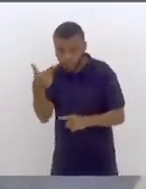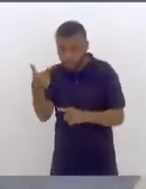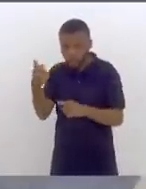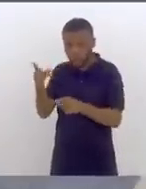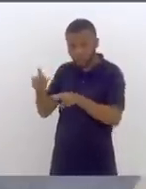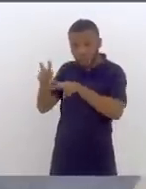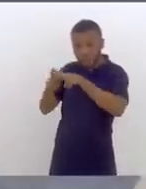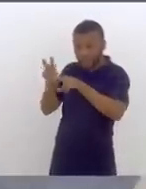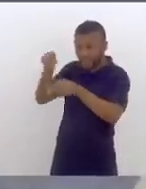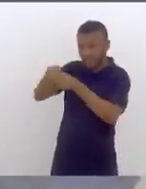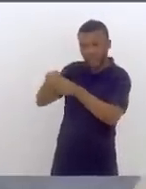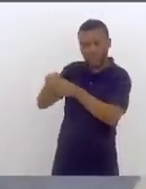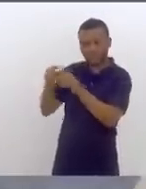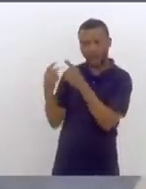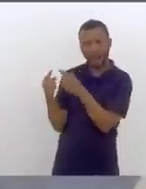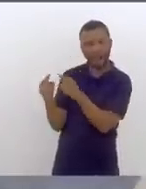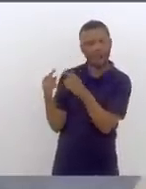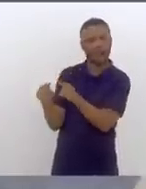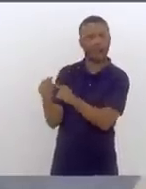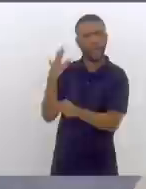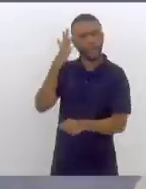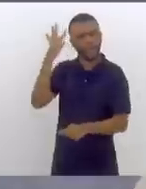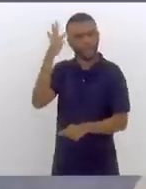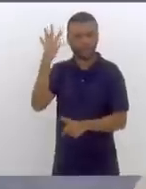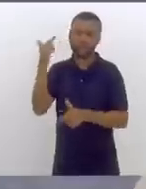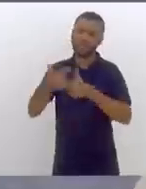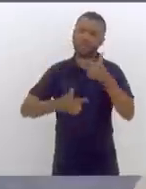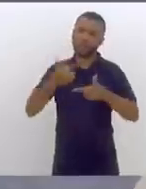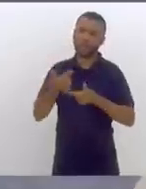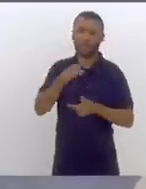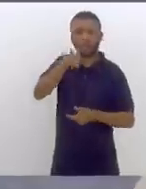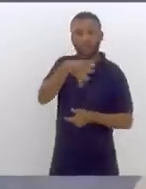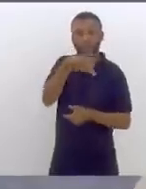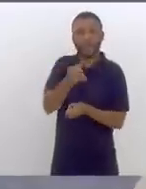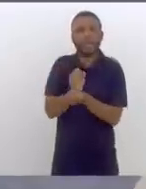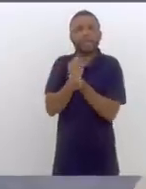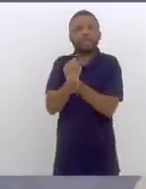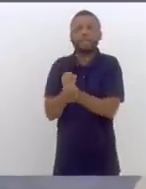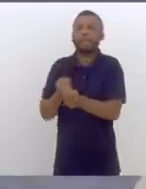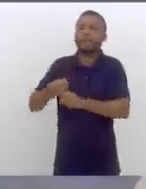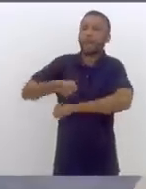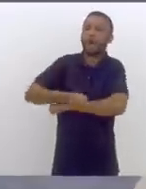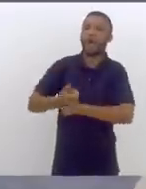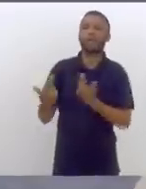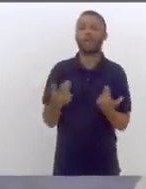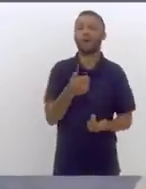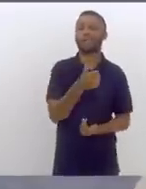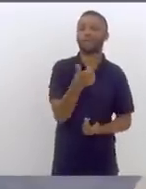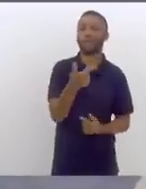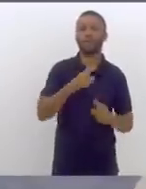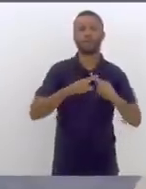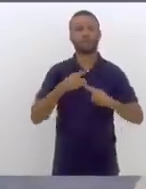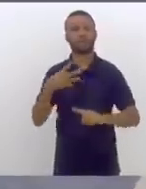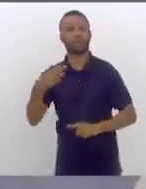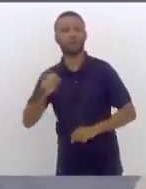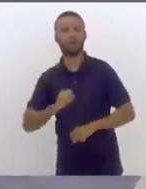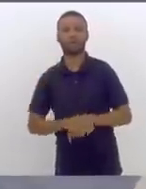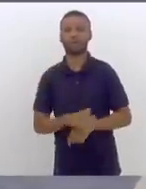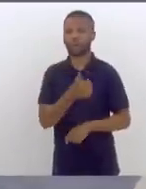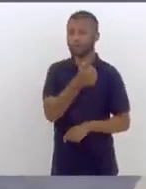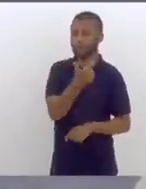lá dentro Imagina você tem que trabalhar numa escala escravista como a 12:48 12 por 24